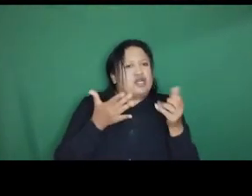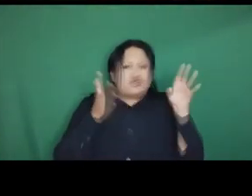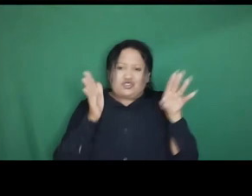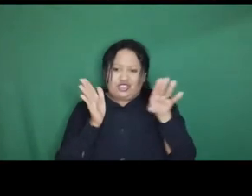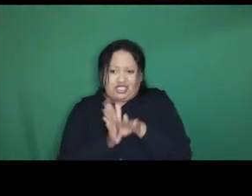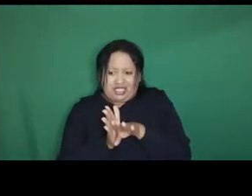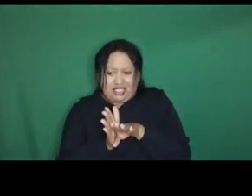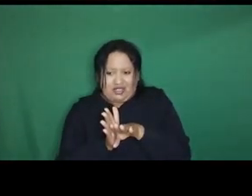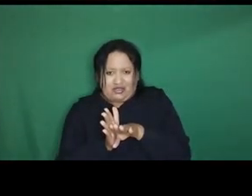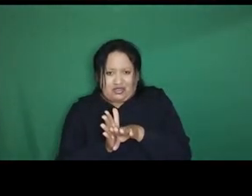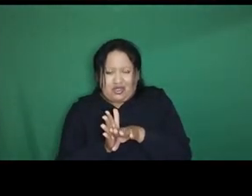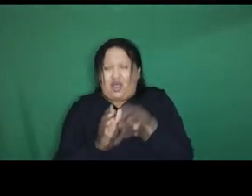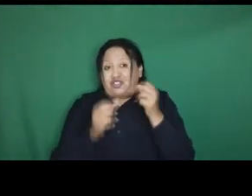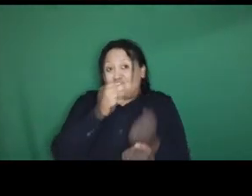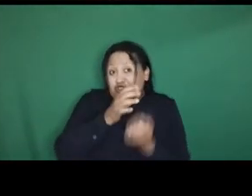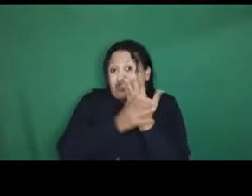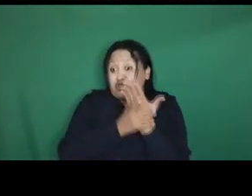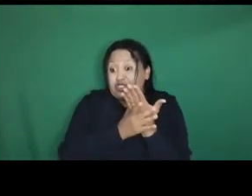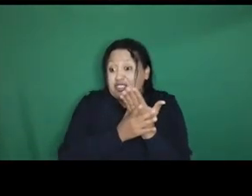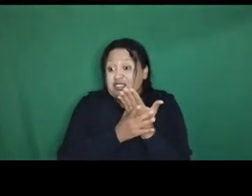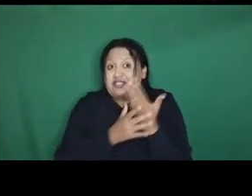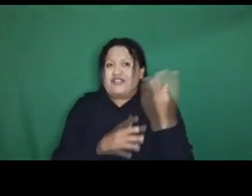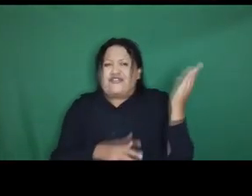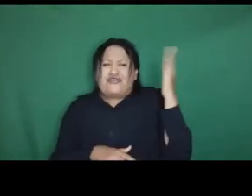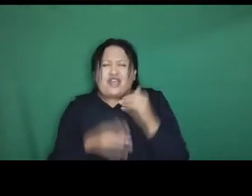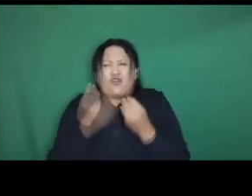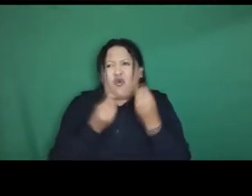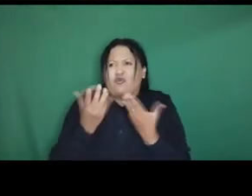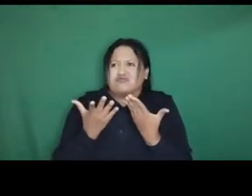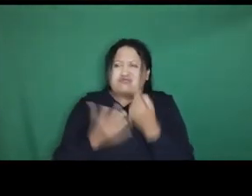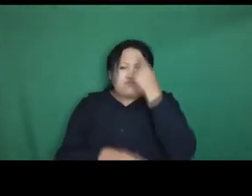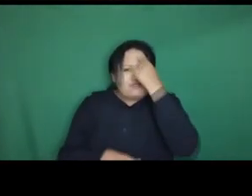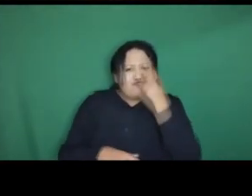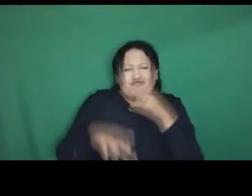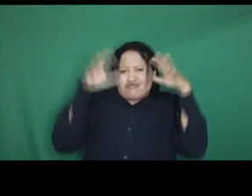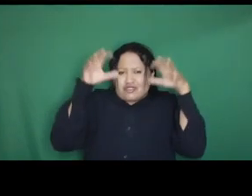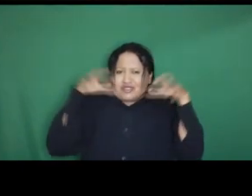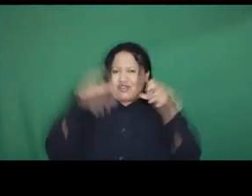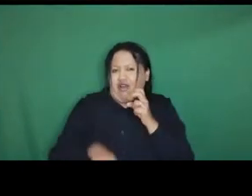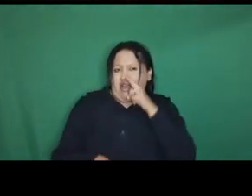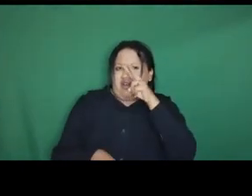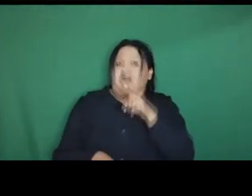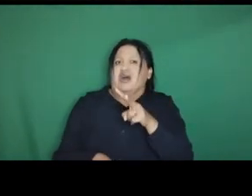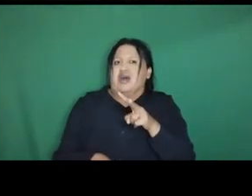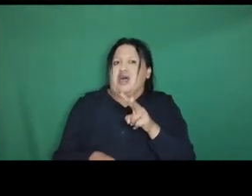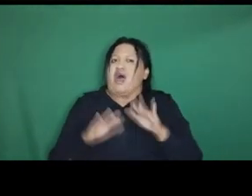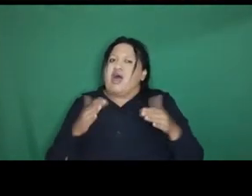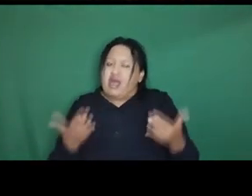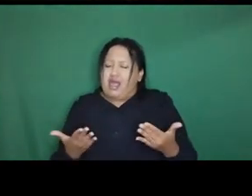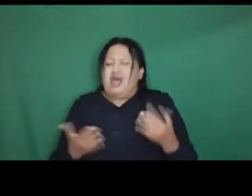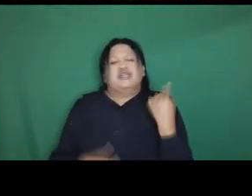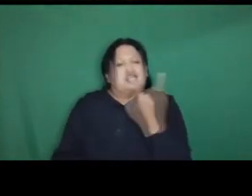elas aparecem elas vêm com um perfil de chuvas intensas fortes e aí a gente